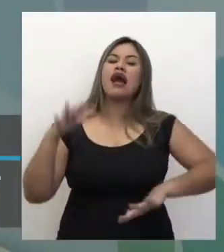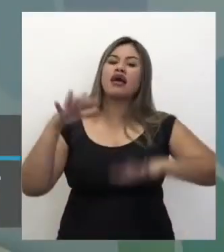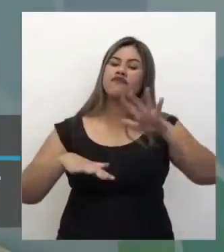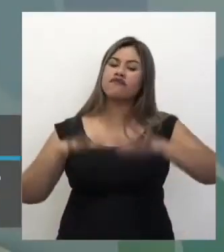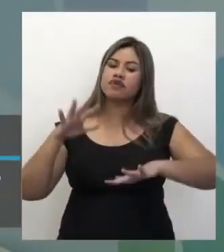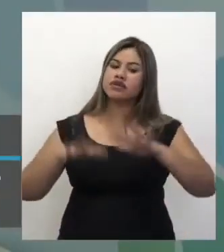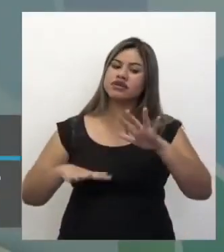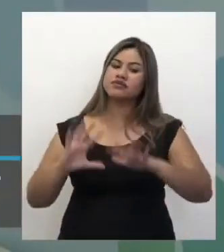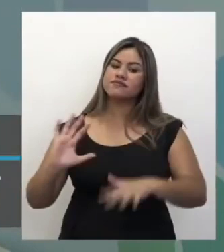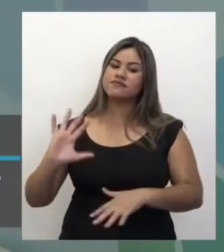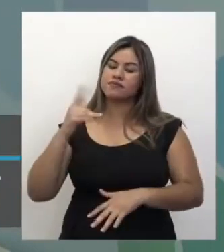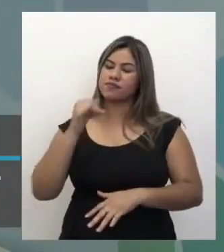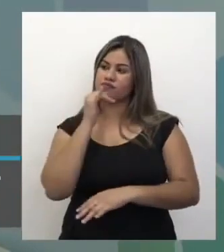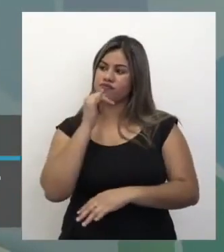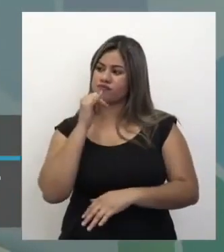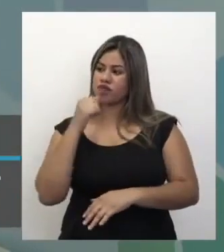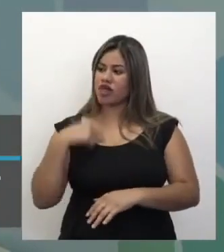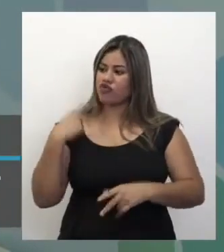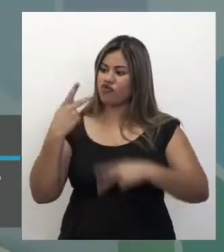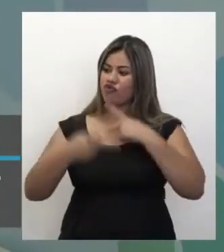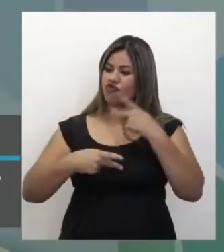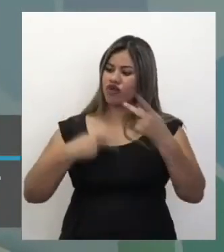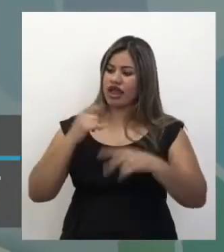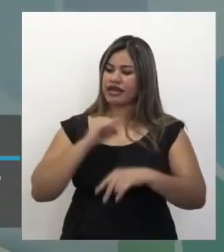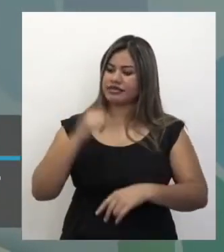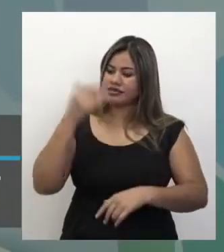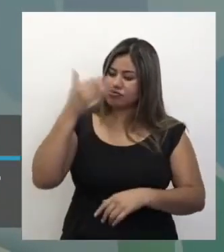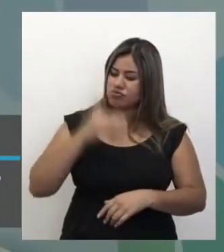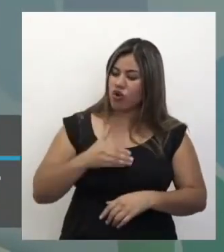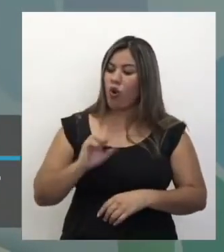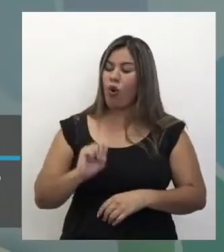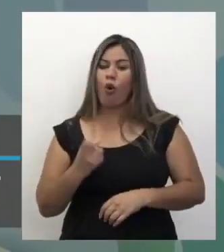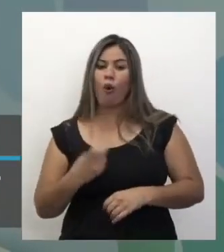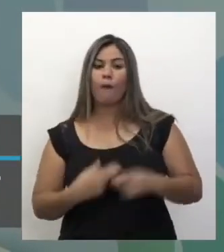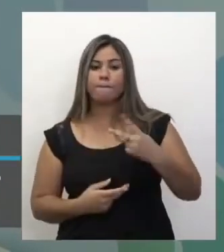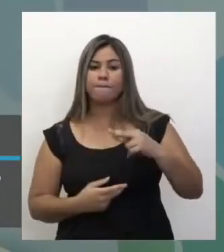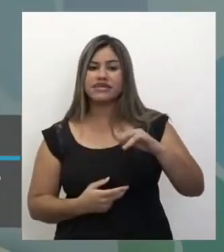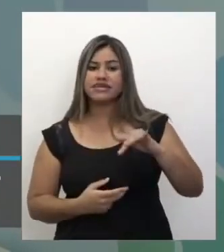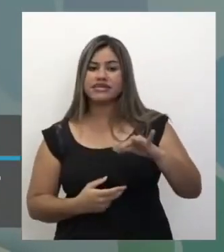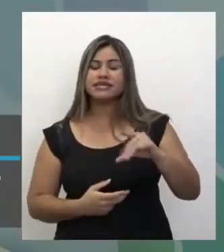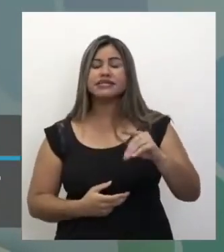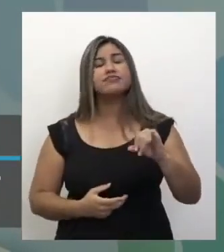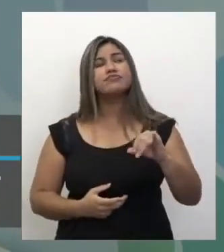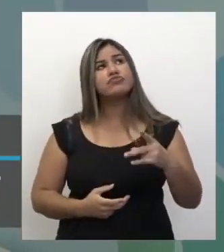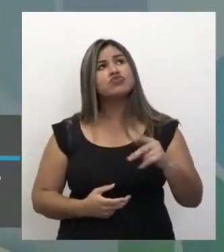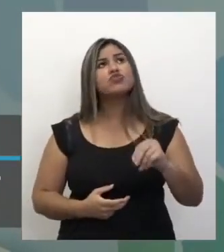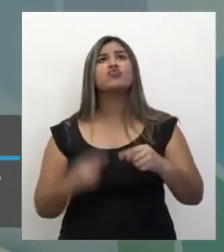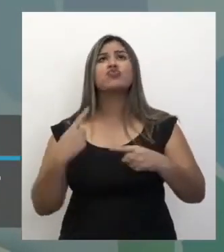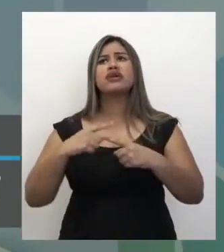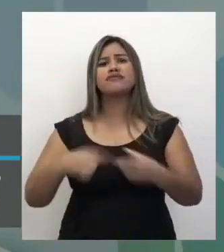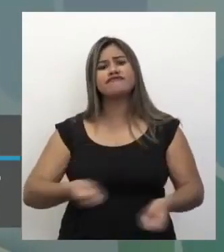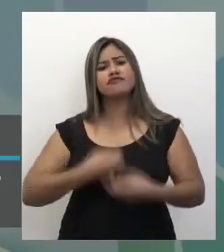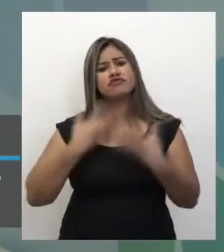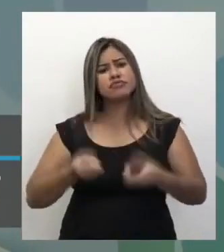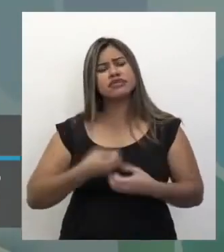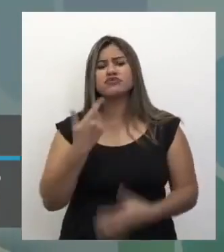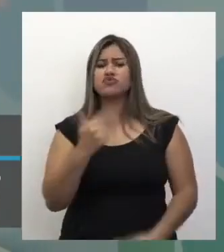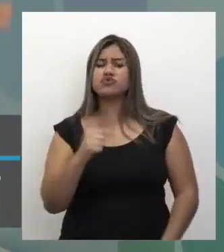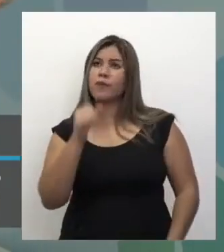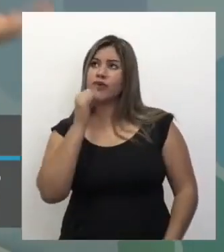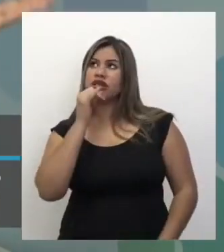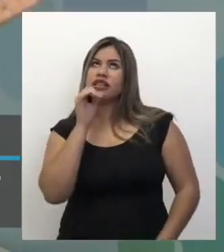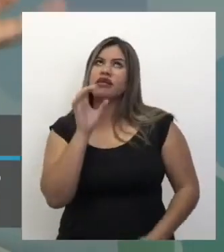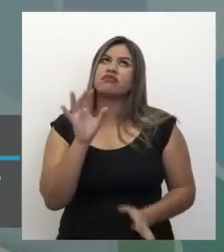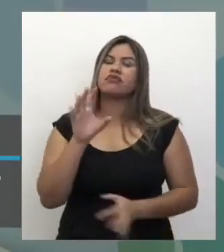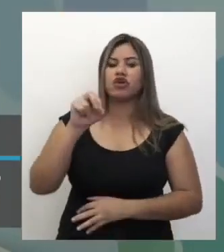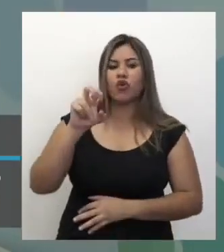ainda falei para a Deia, eu tô com medo de falar se é evidência ou princípio, porque não tem os dados. Todo mundo espera 50% da